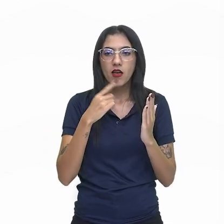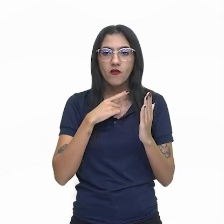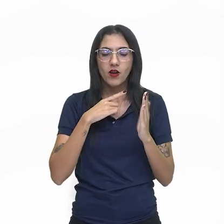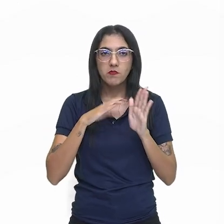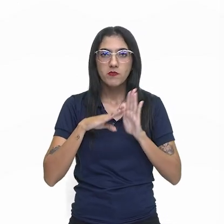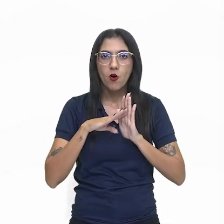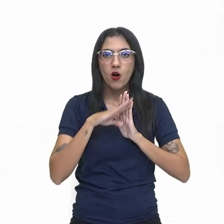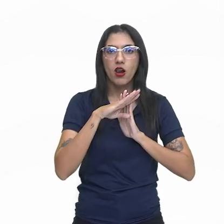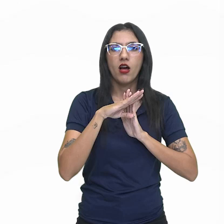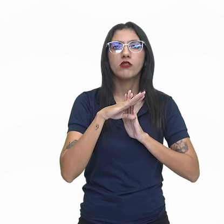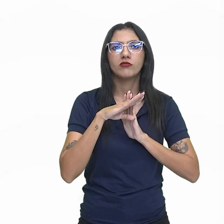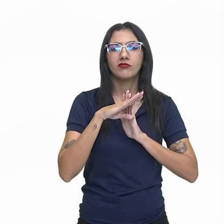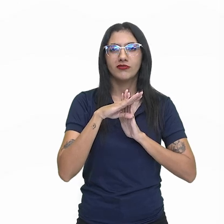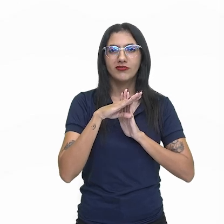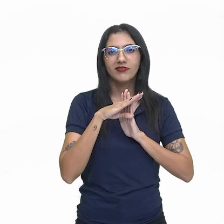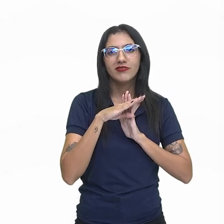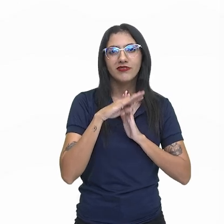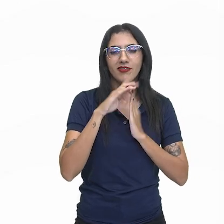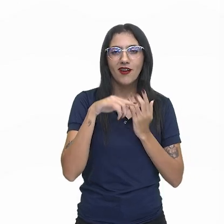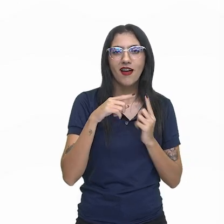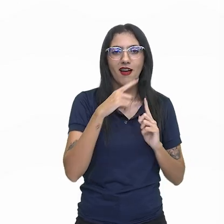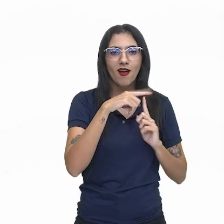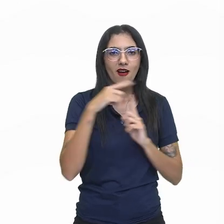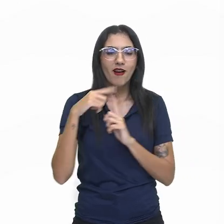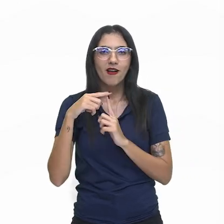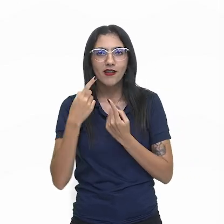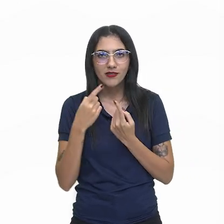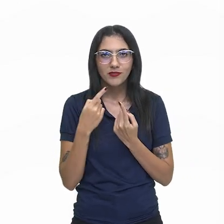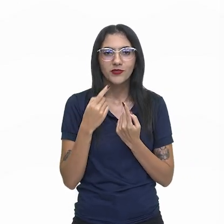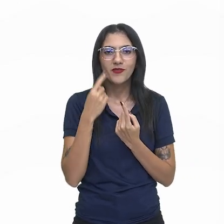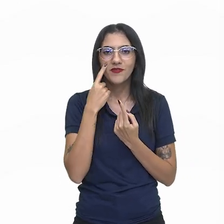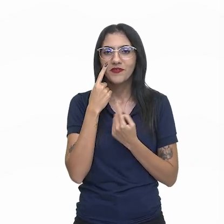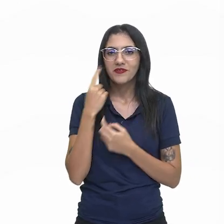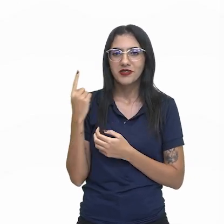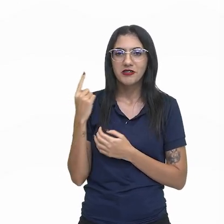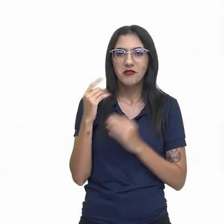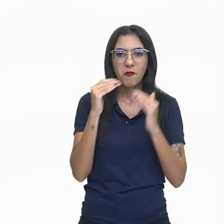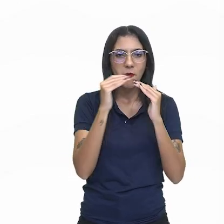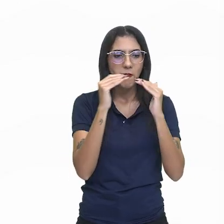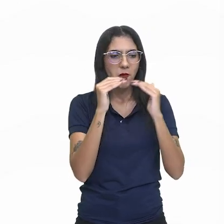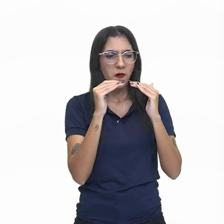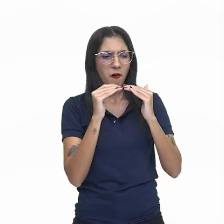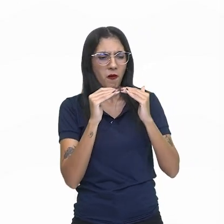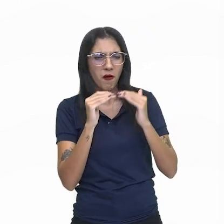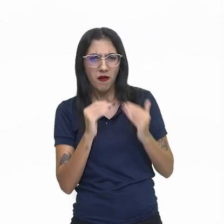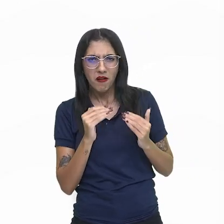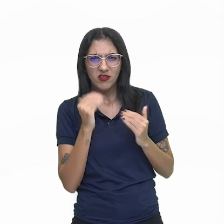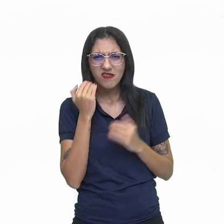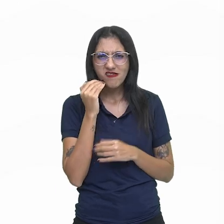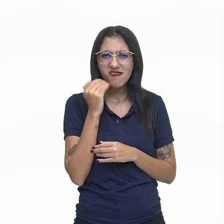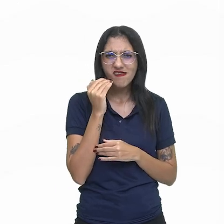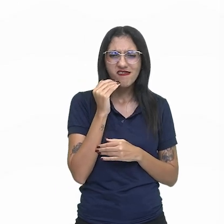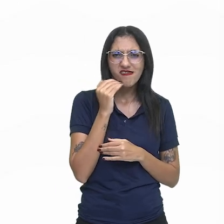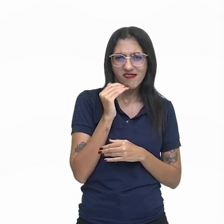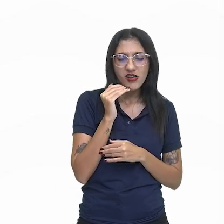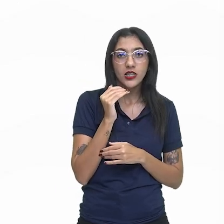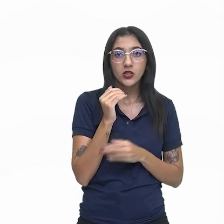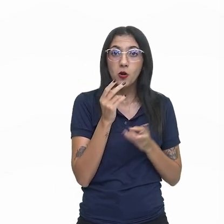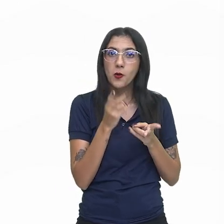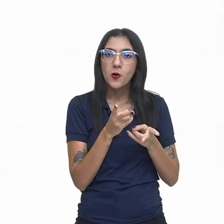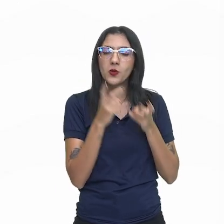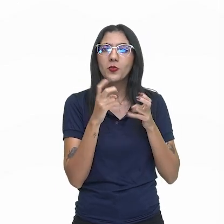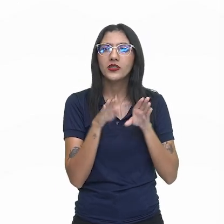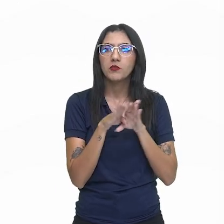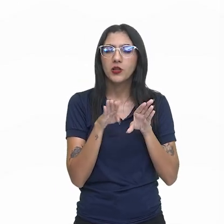agravando o grau de falha na concordância do texto, também vai agravando o nível de loucura do